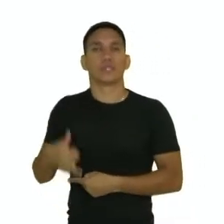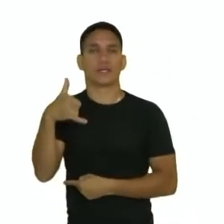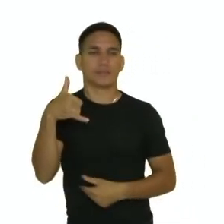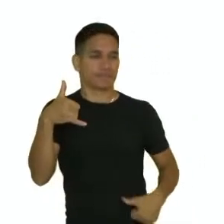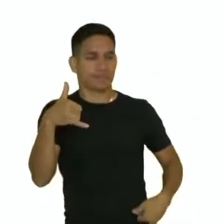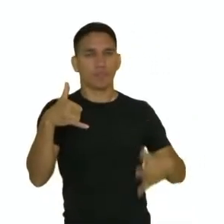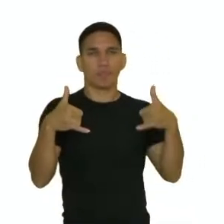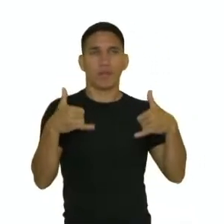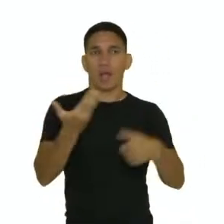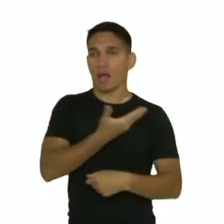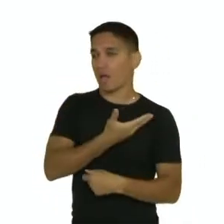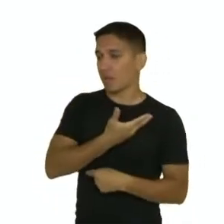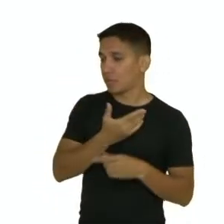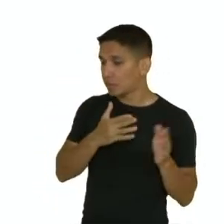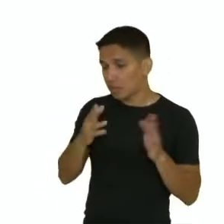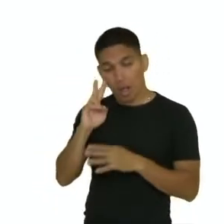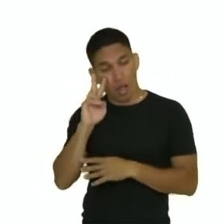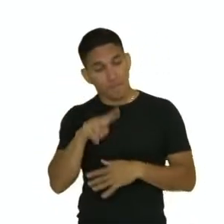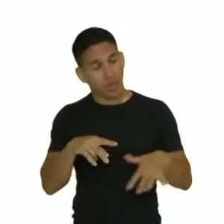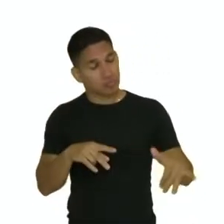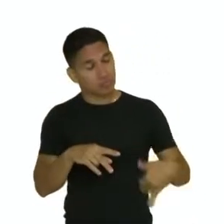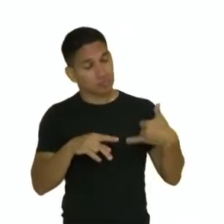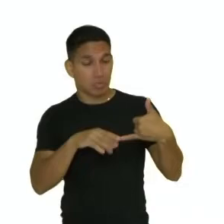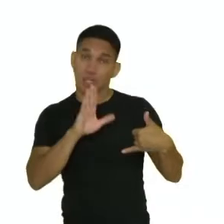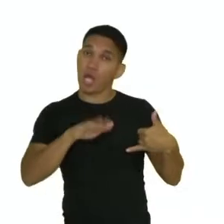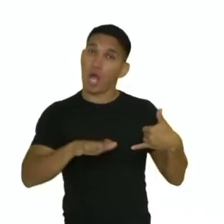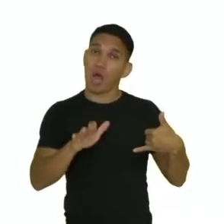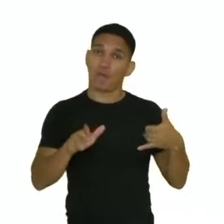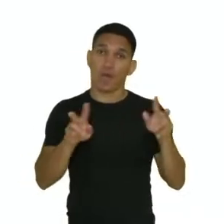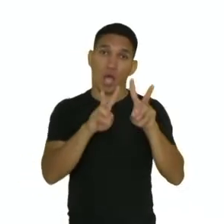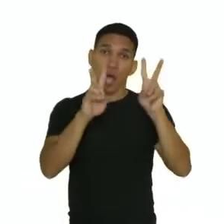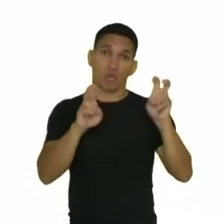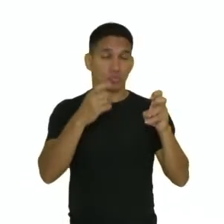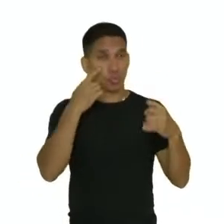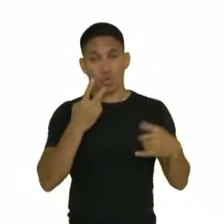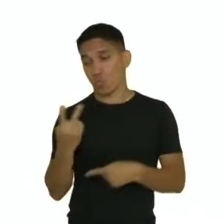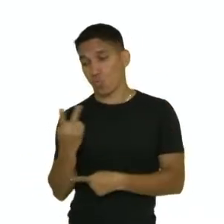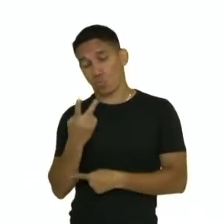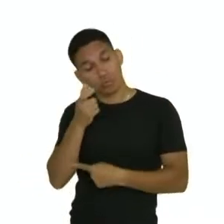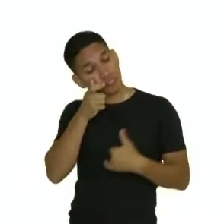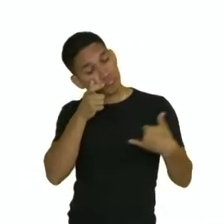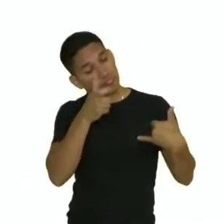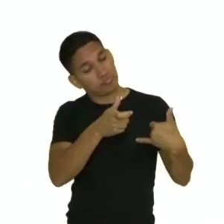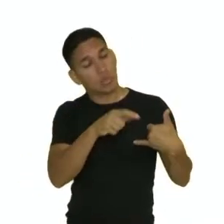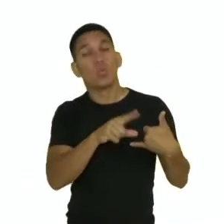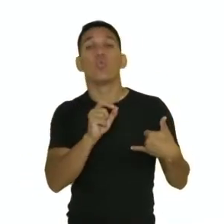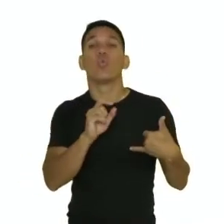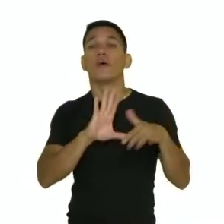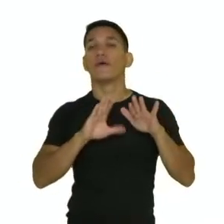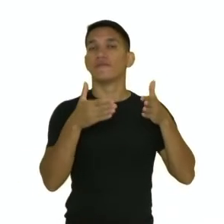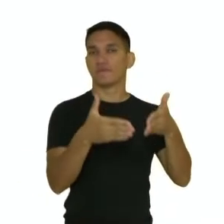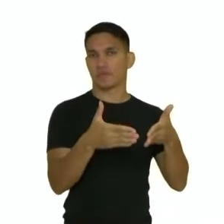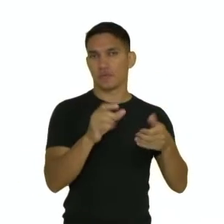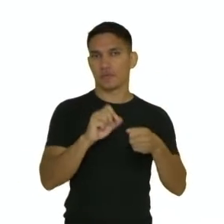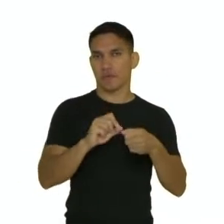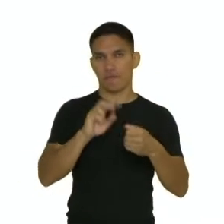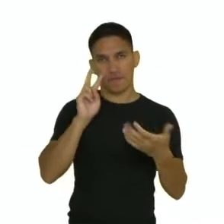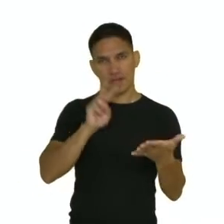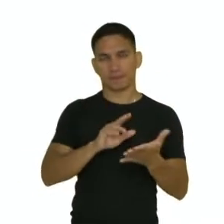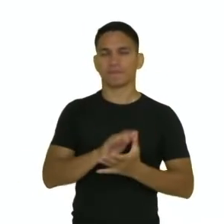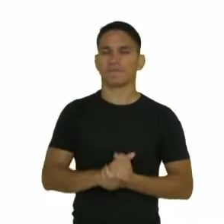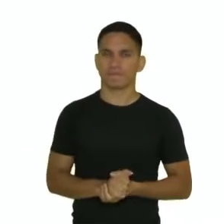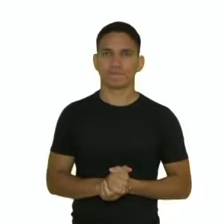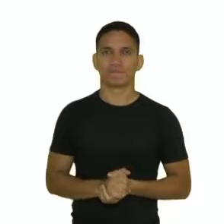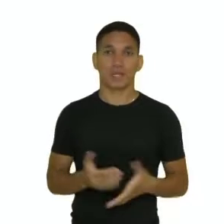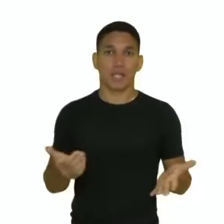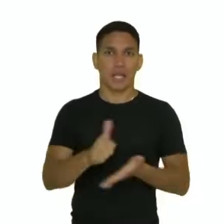colega dele do lado, provavelmente está vendo um assunto que interessa a ambos, né? Ambos parecem estar bem concentrados ali no que estão vendo.